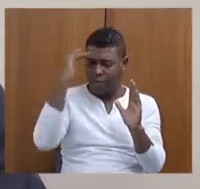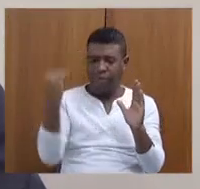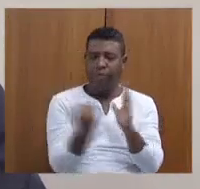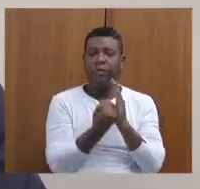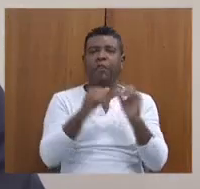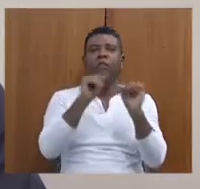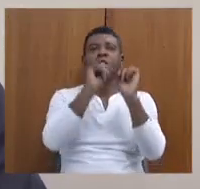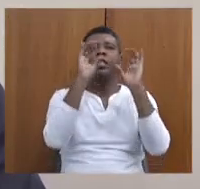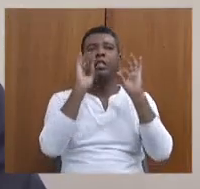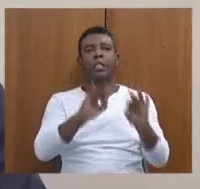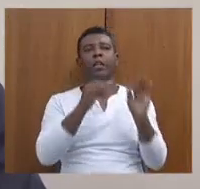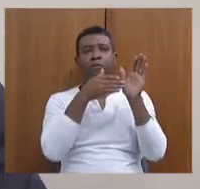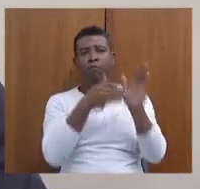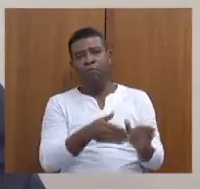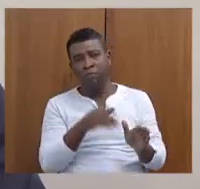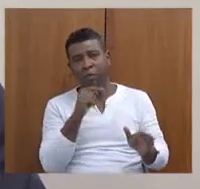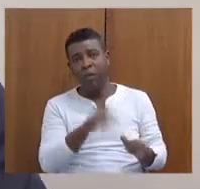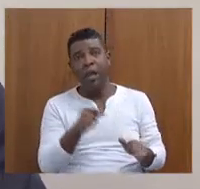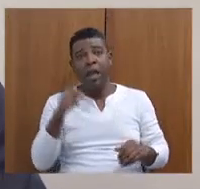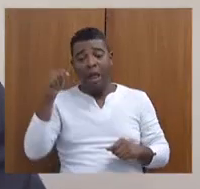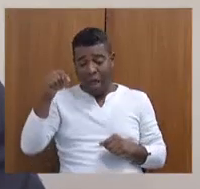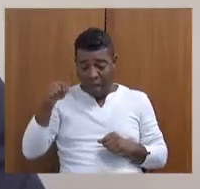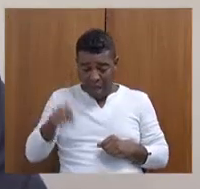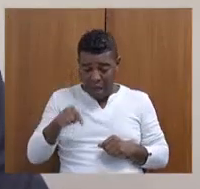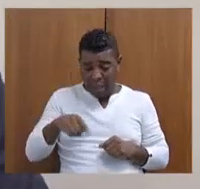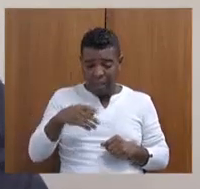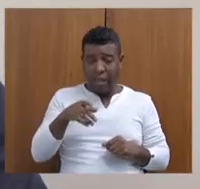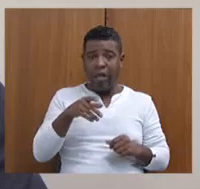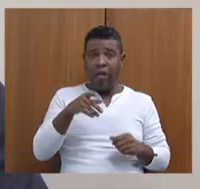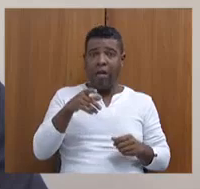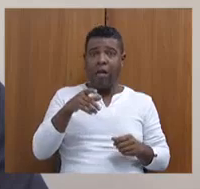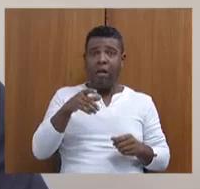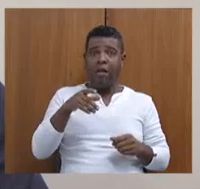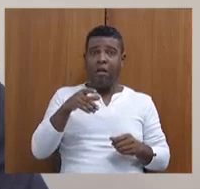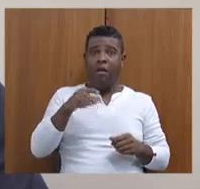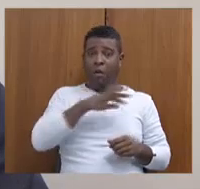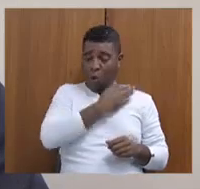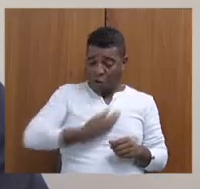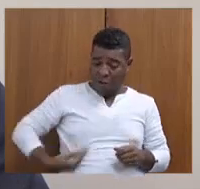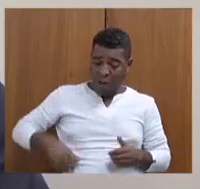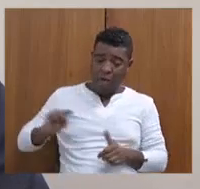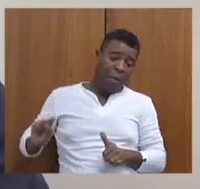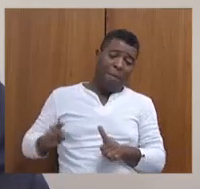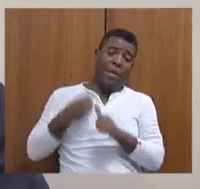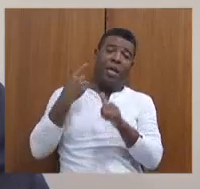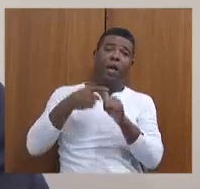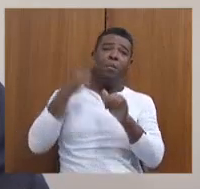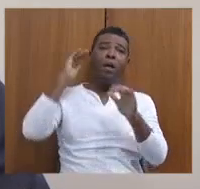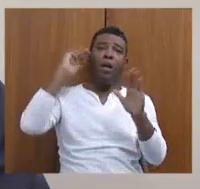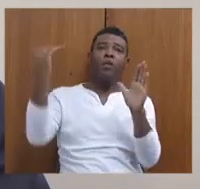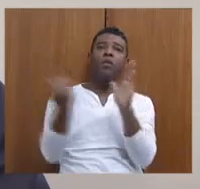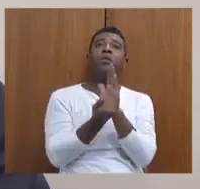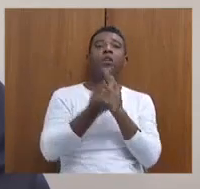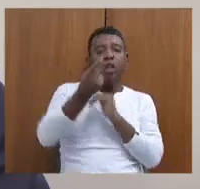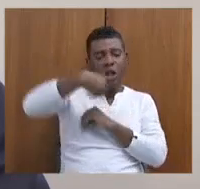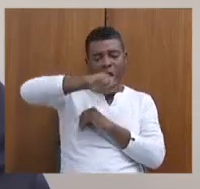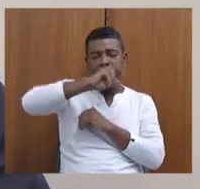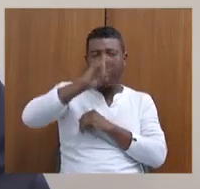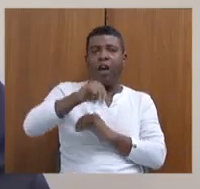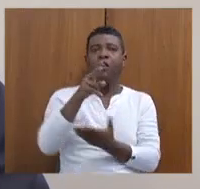Governo foi o primeiro governo a cumprir para um porcento constitucional É e vamos continuar trabalhando nessa toada e